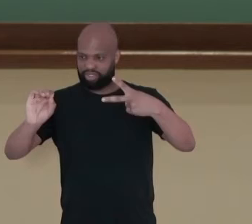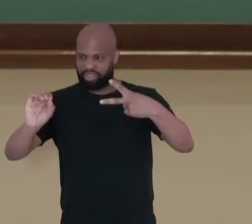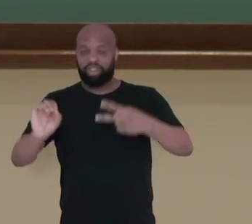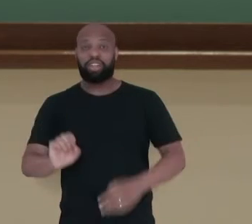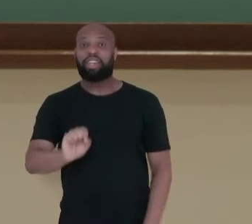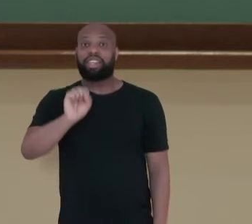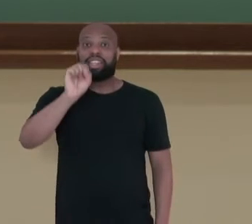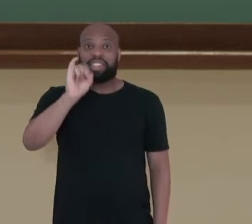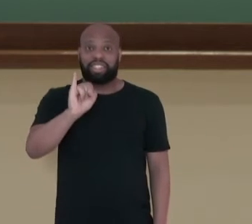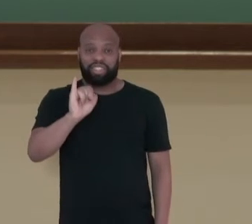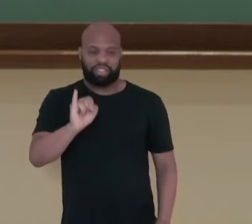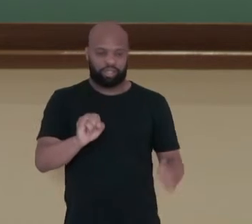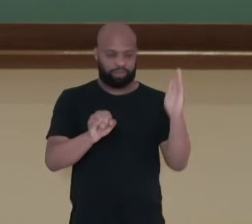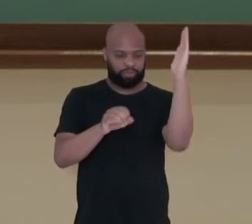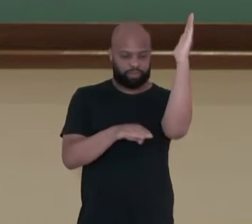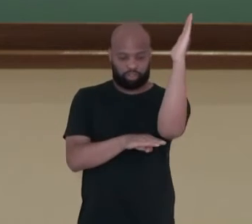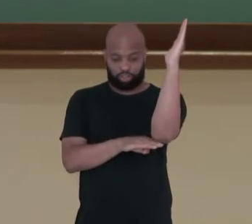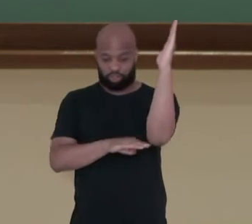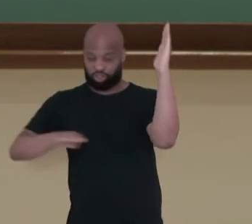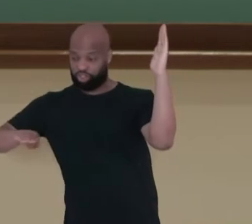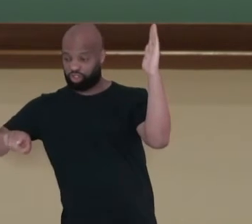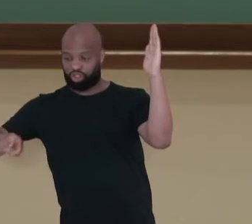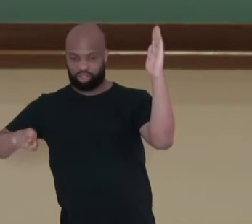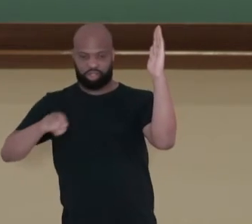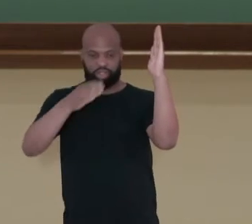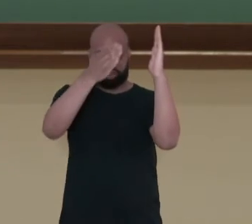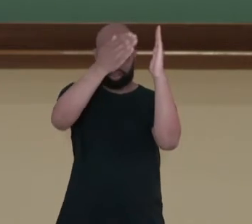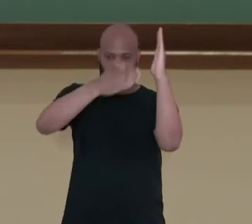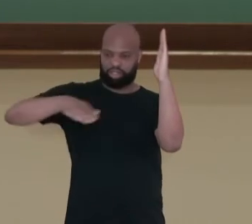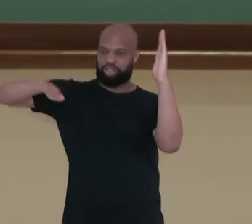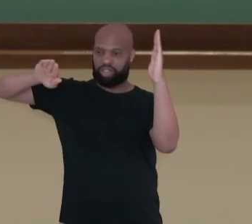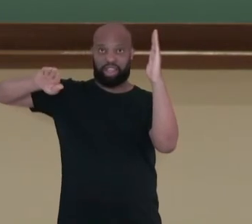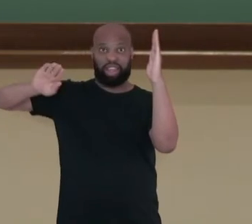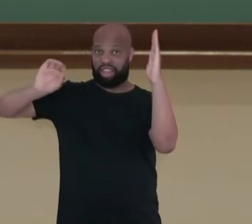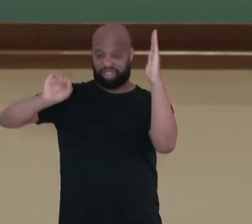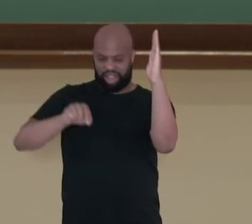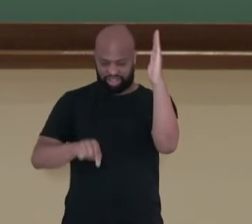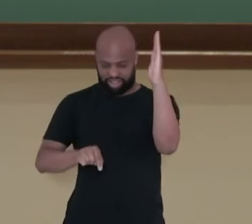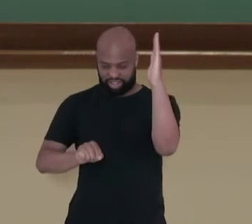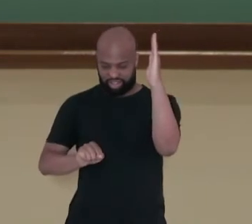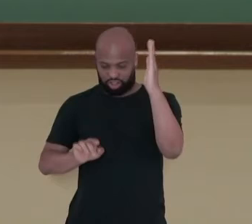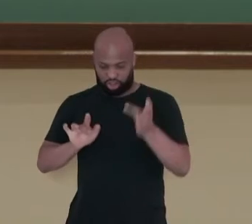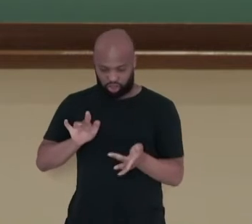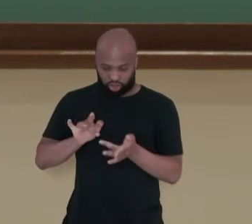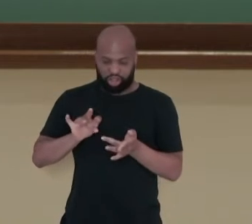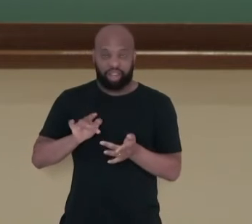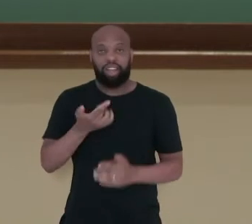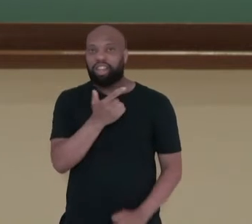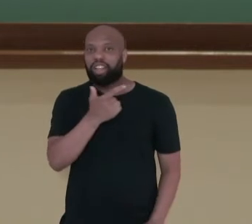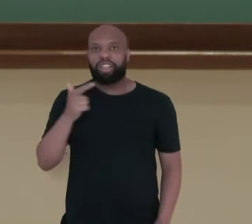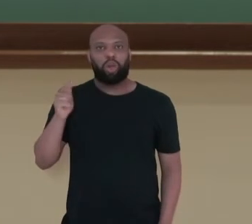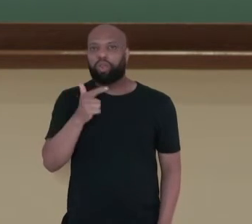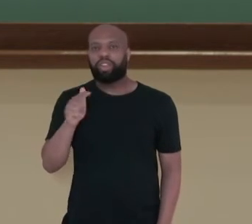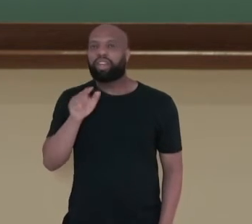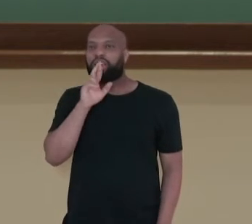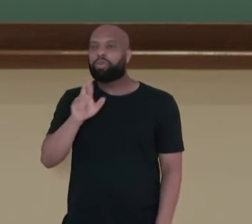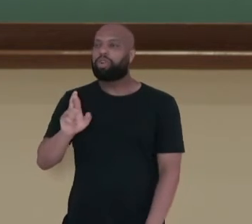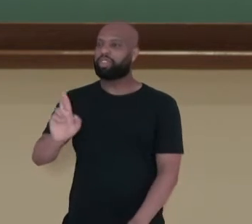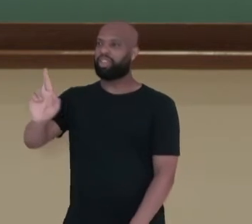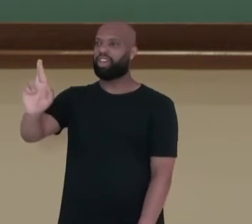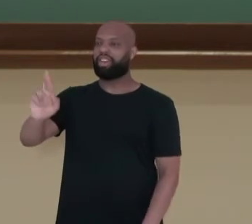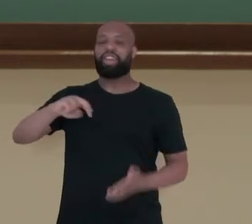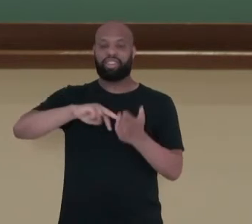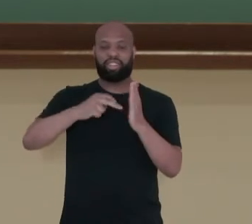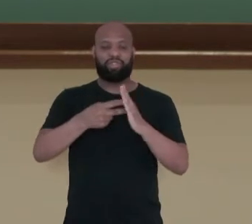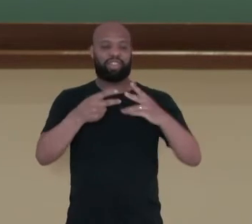se não cortar o eixo x, significa que não tem raiz real. Logo, o delta é